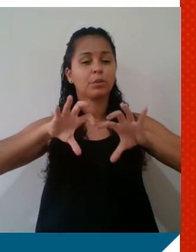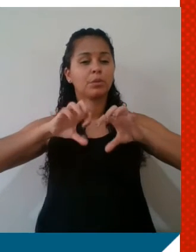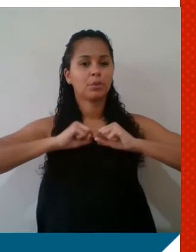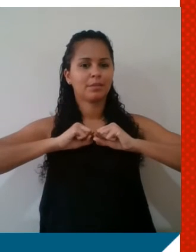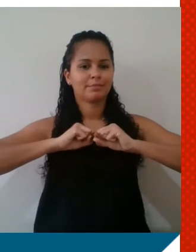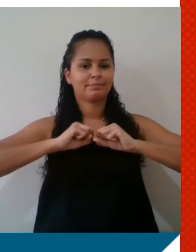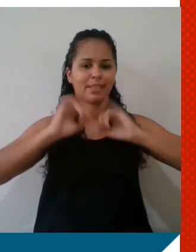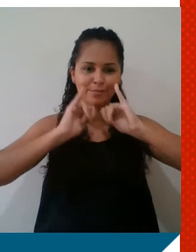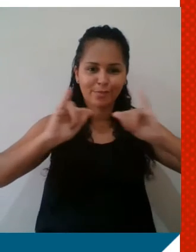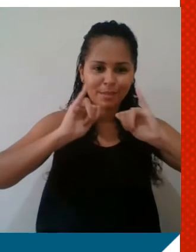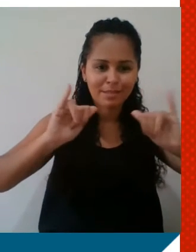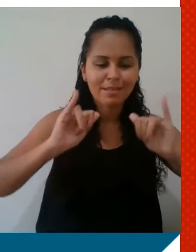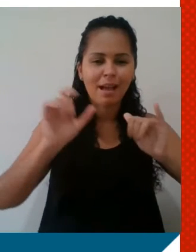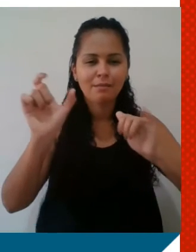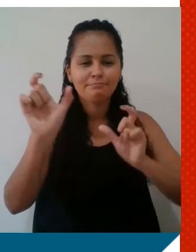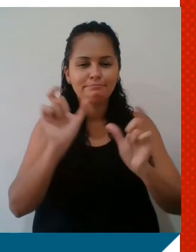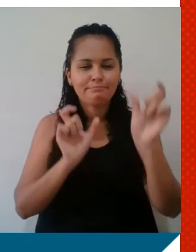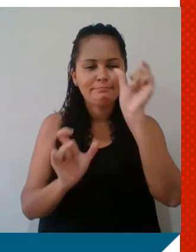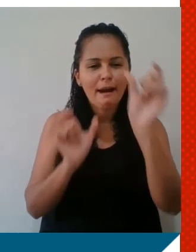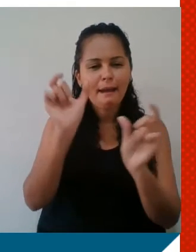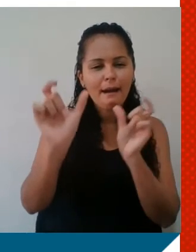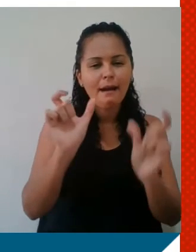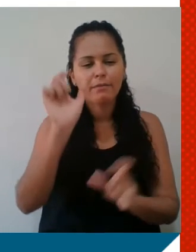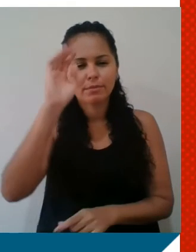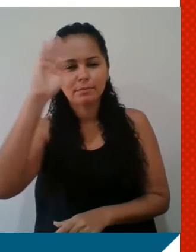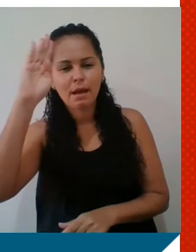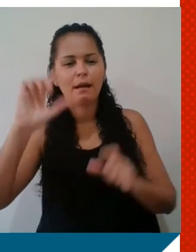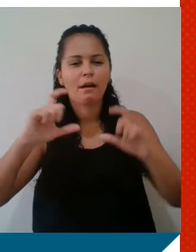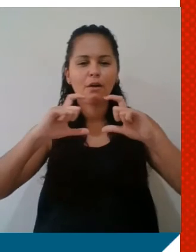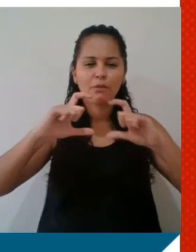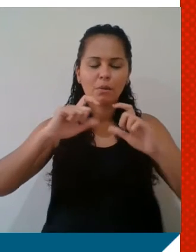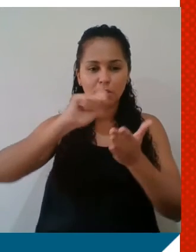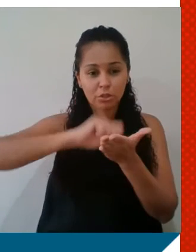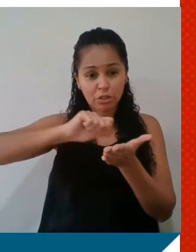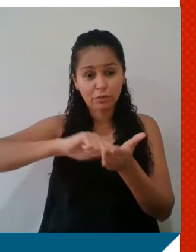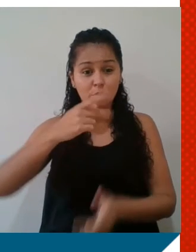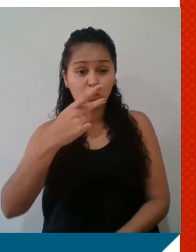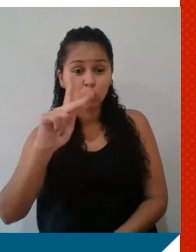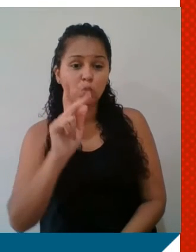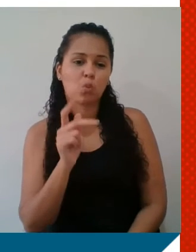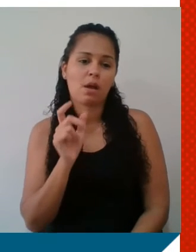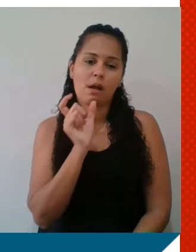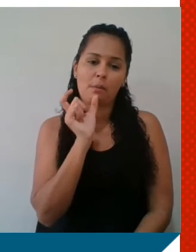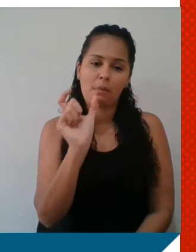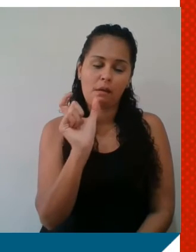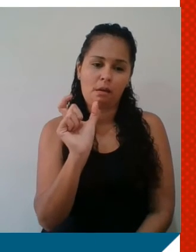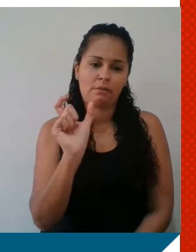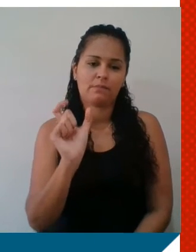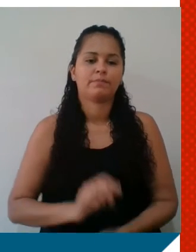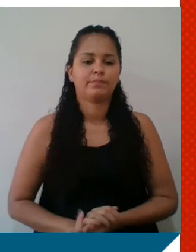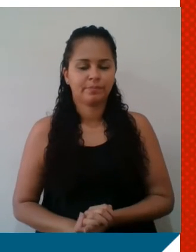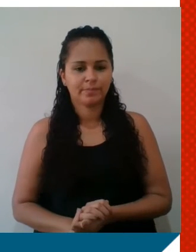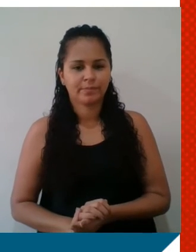essas informações, essas palavras-chave, essas fórmulas, ou seja, vai reescrever conforme suas palavras, essas informações mais